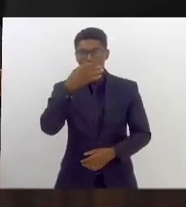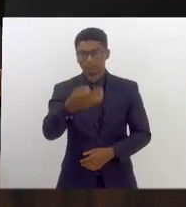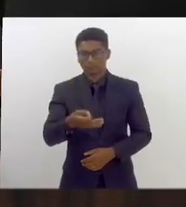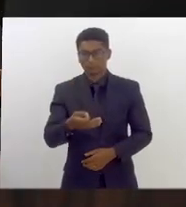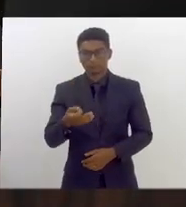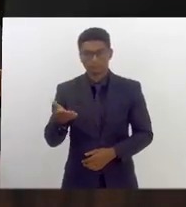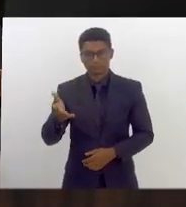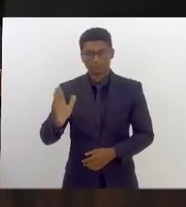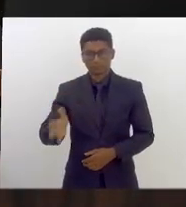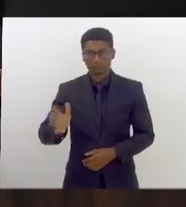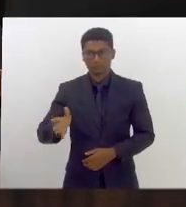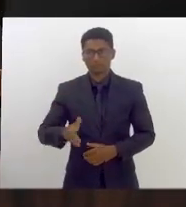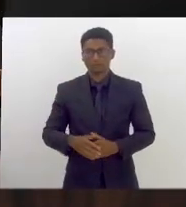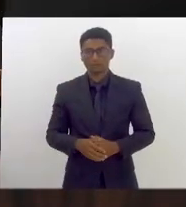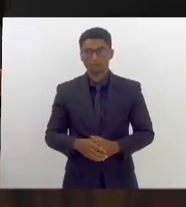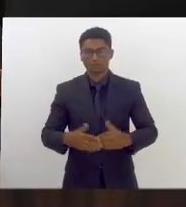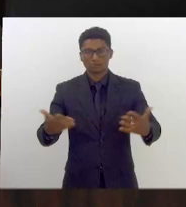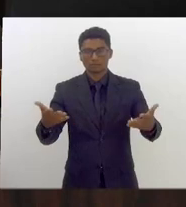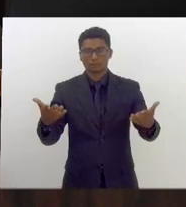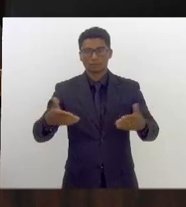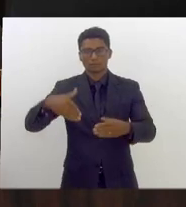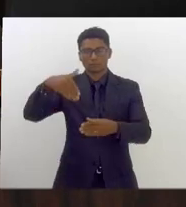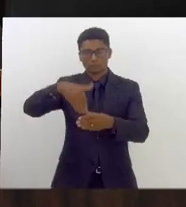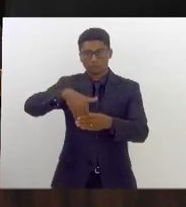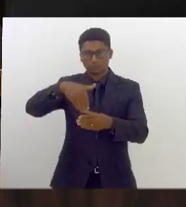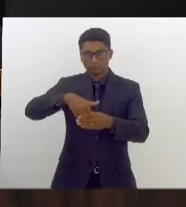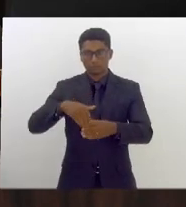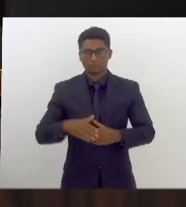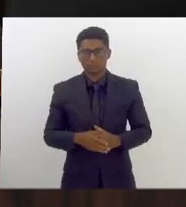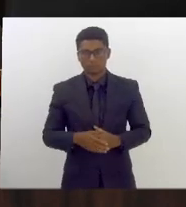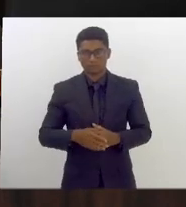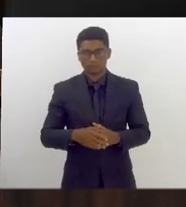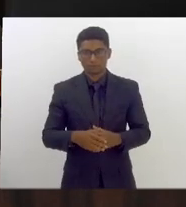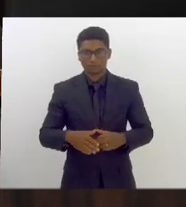Com o parecer emitido... Em votação, o